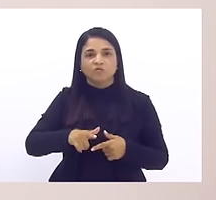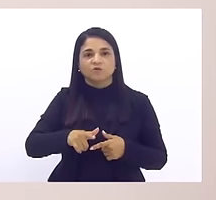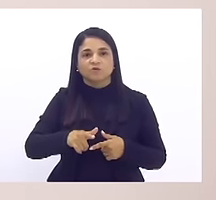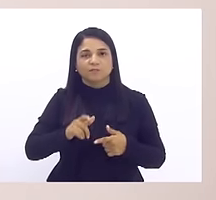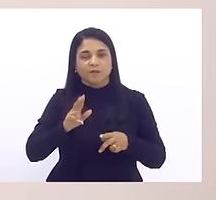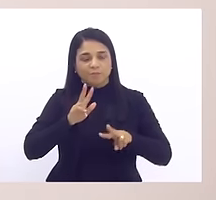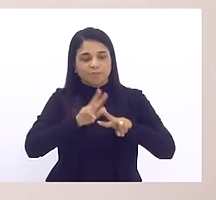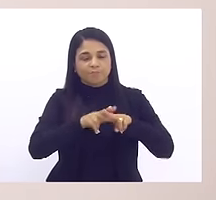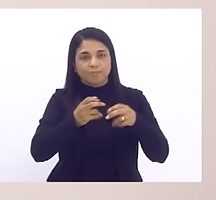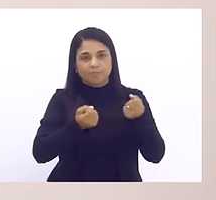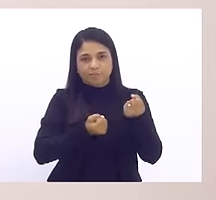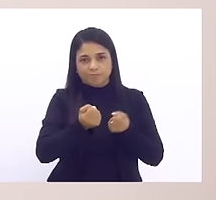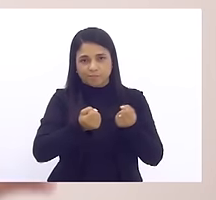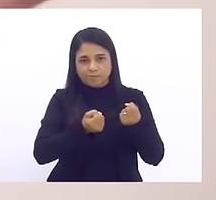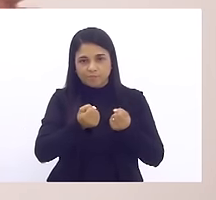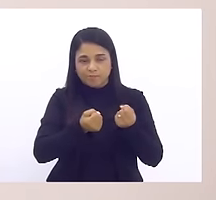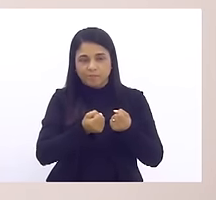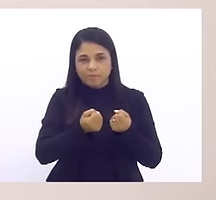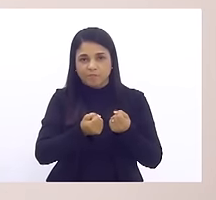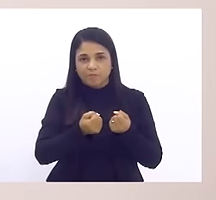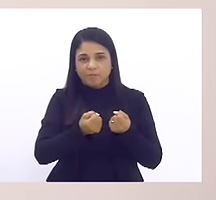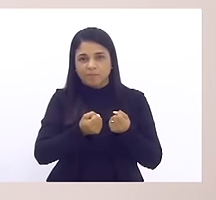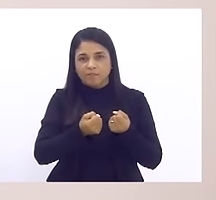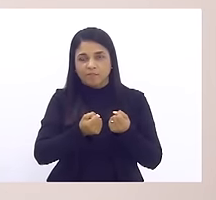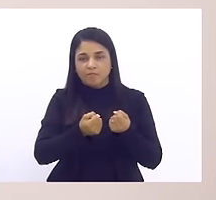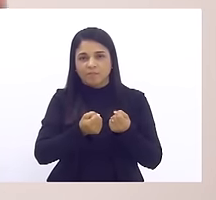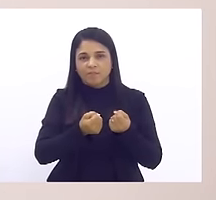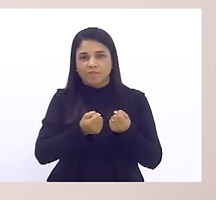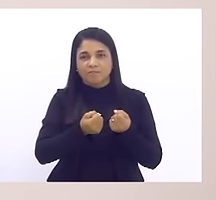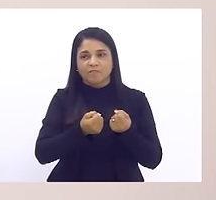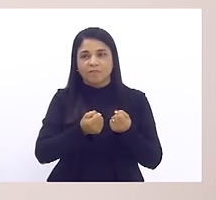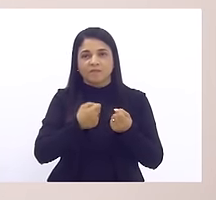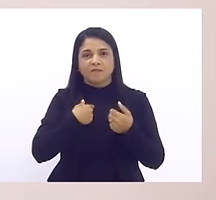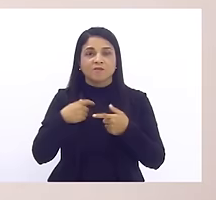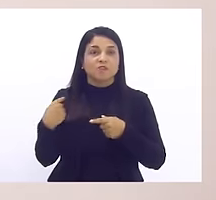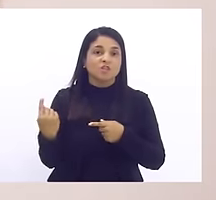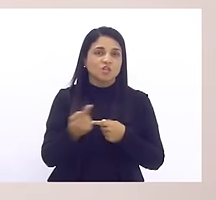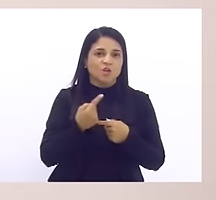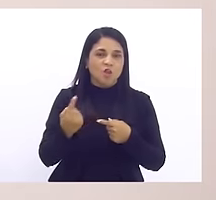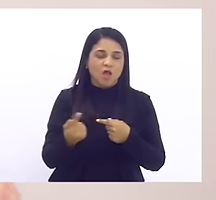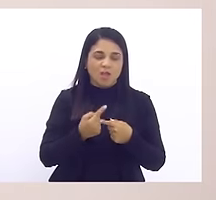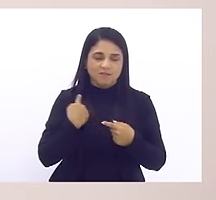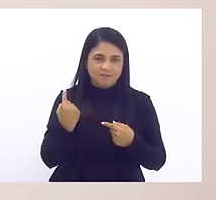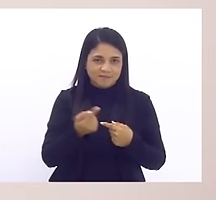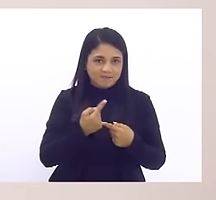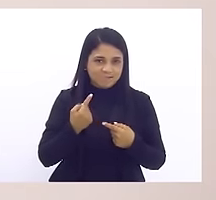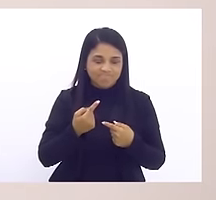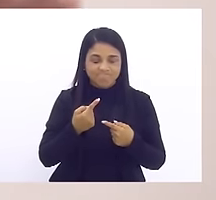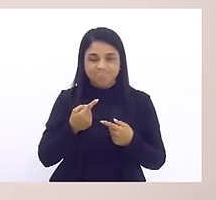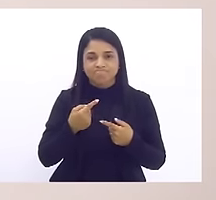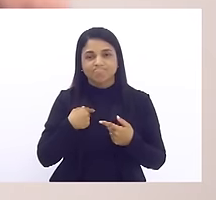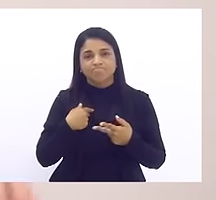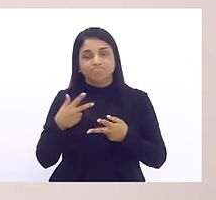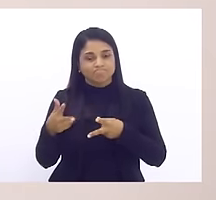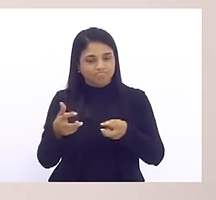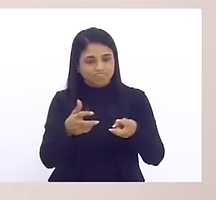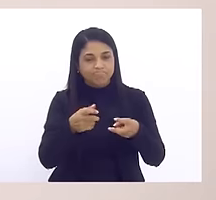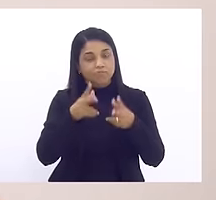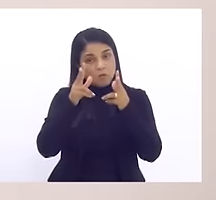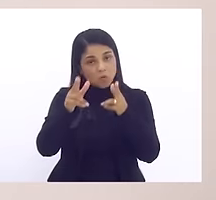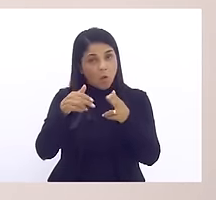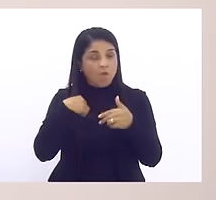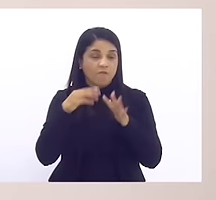Rogério Amorim e a gente acaba absorvendo porque pode ser com a gente pode ser comparente nosso um senhor